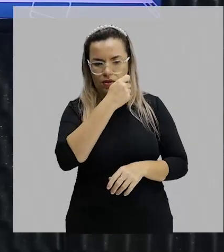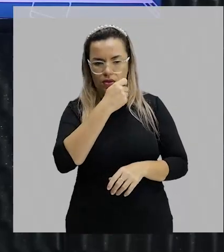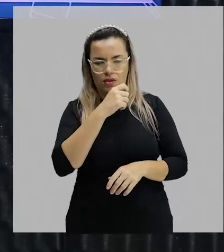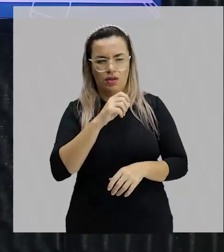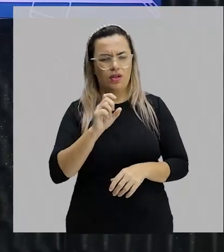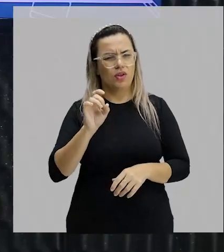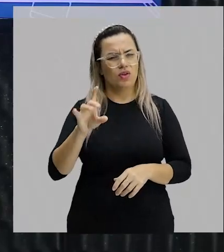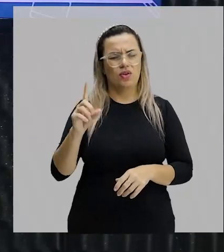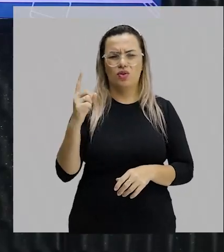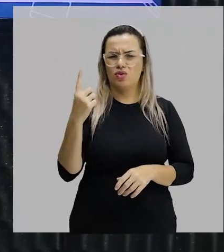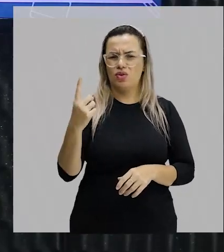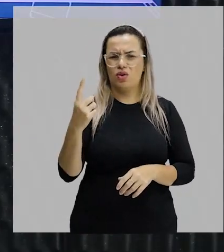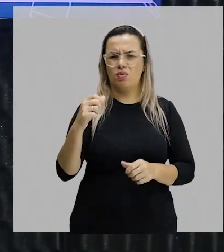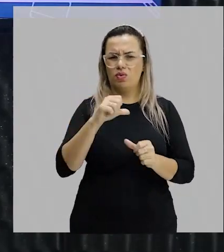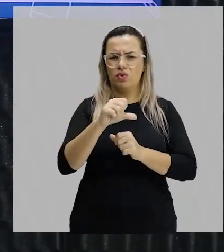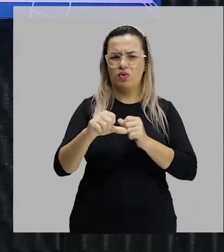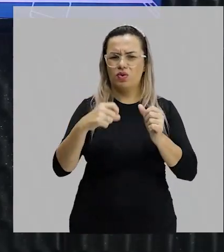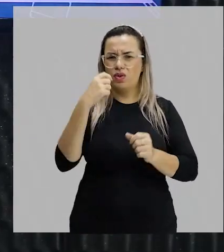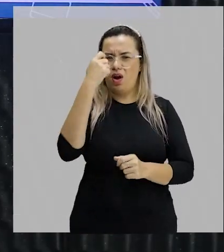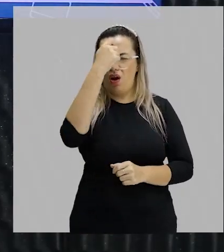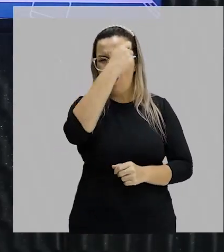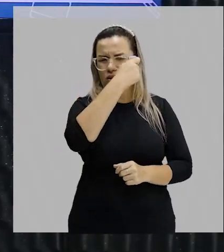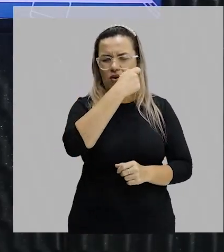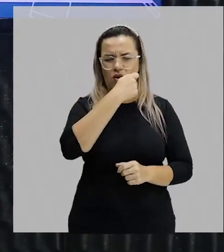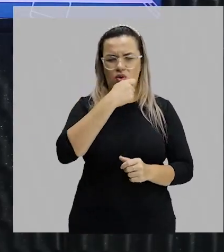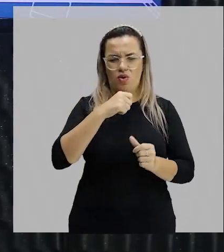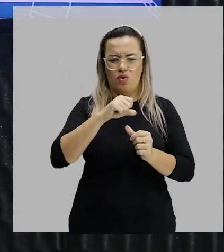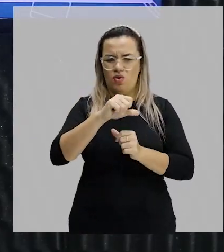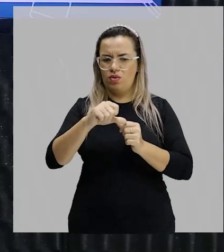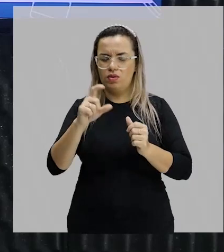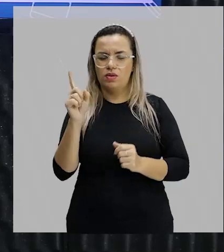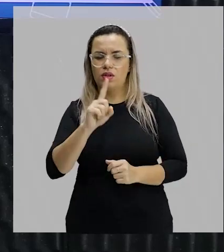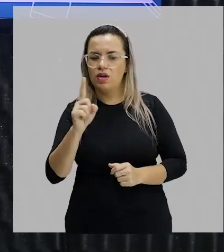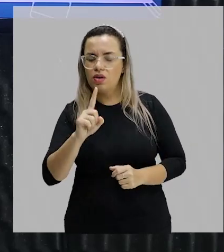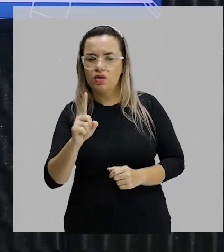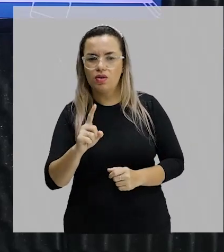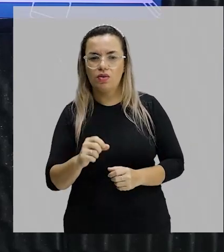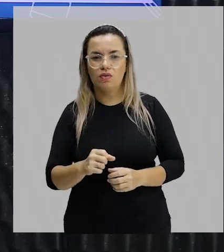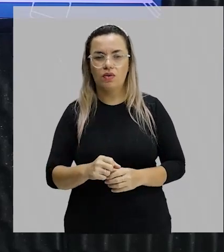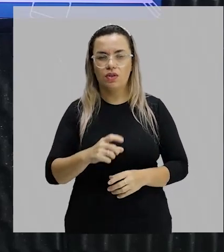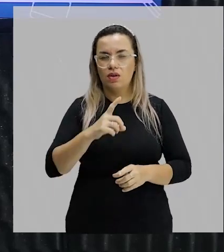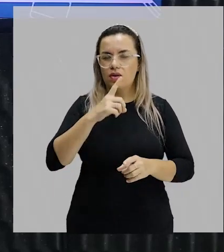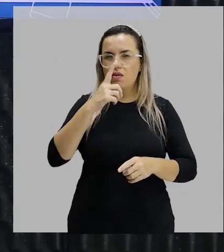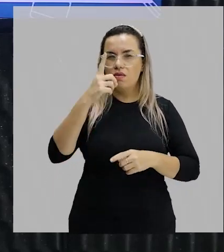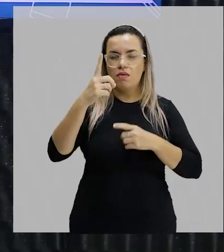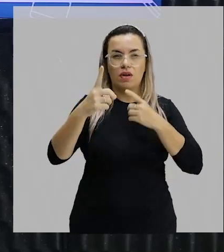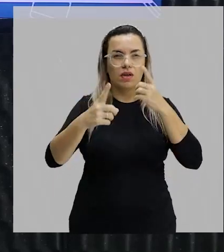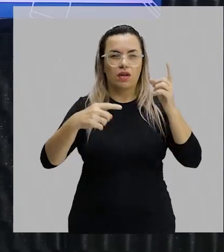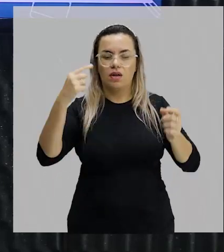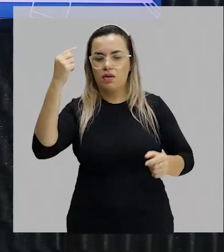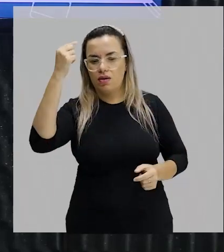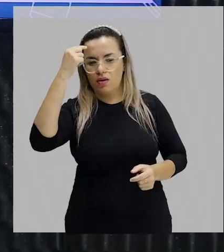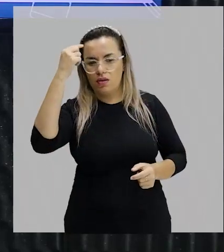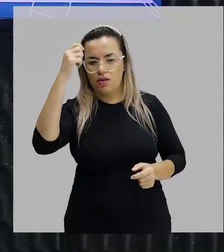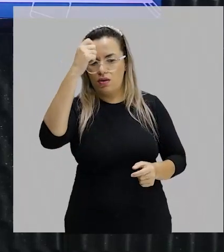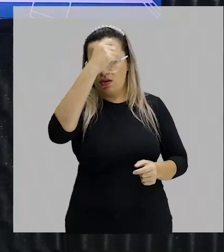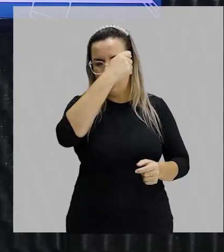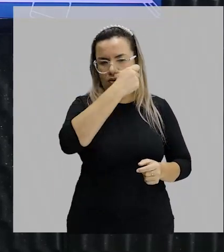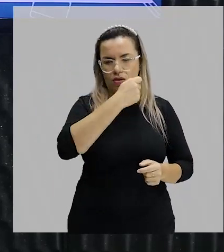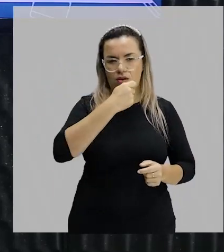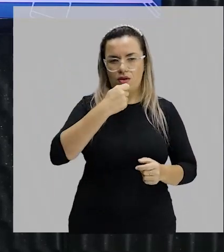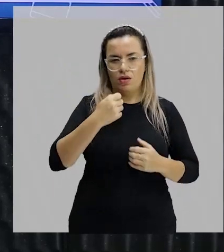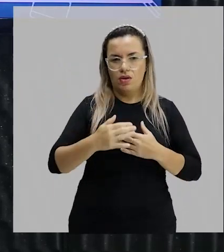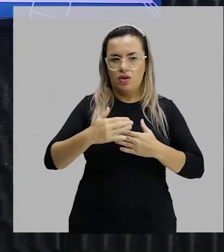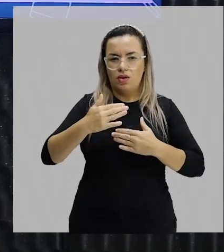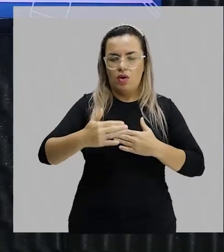somente você mudar o rosto de uma pessoa, é você criar uma personagem a partir da maquiagem, do figurino e da construção dessa